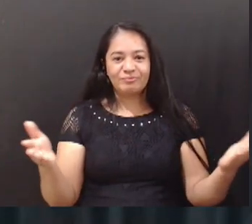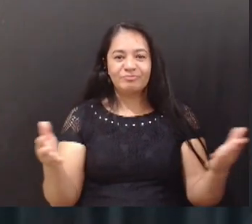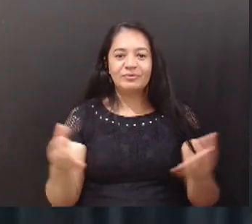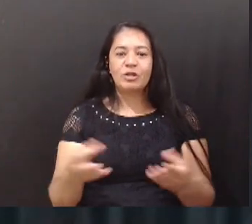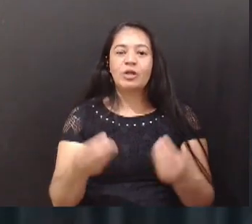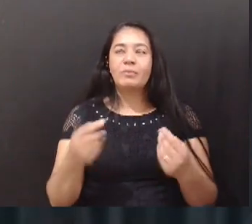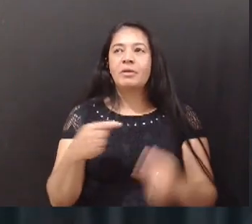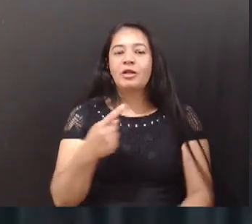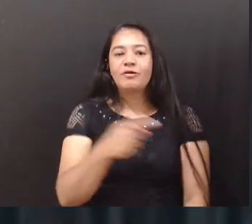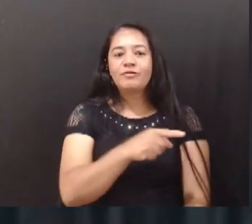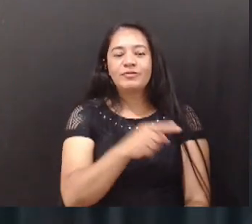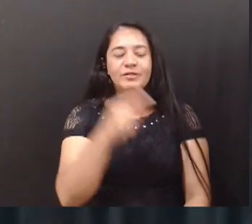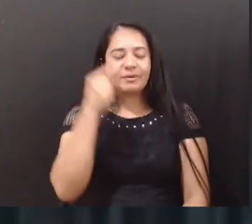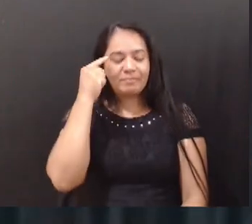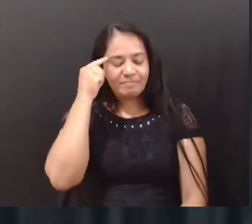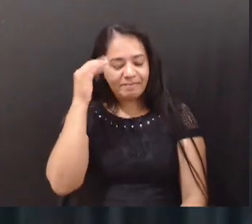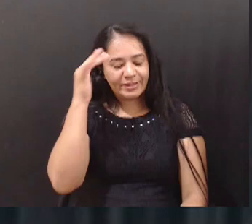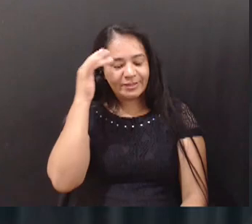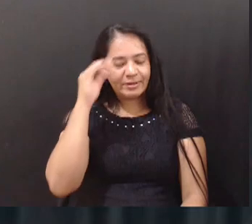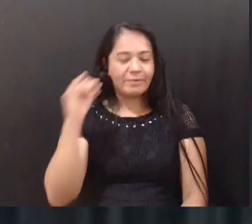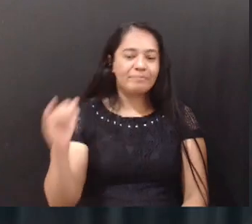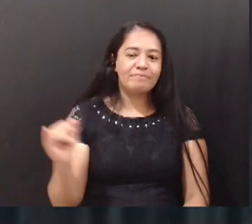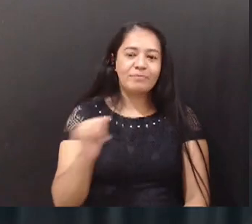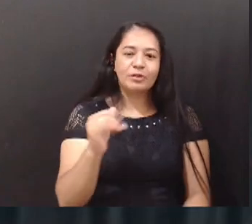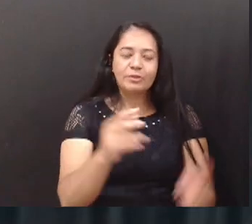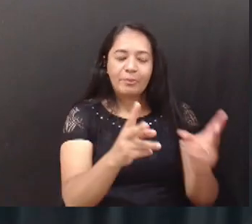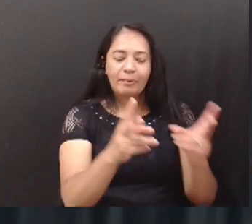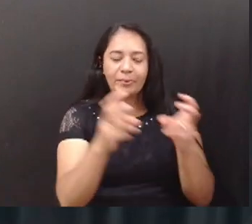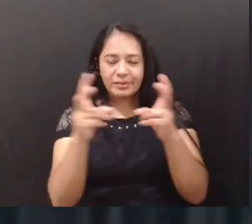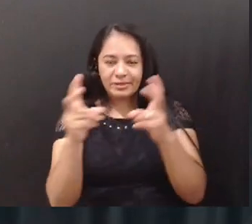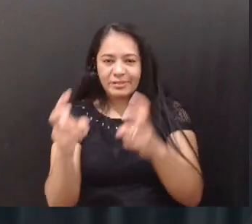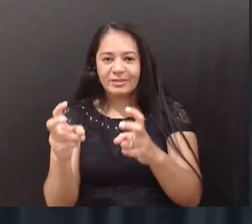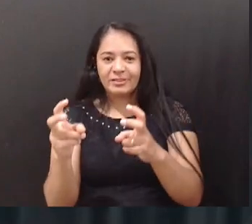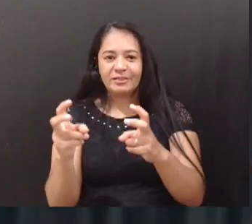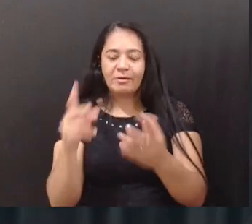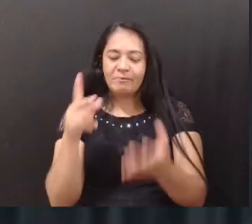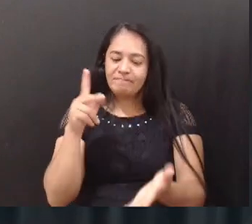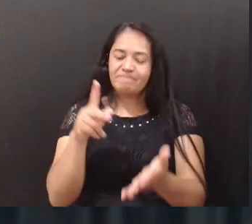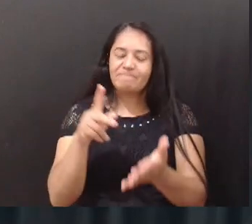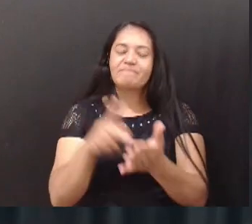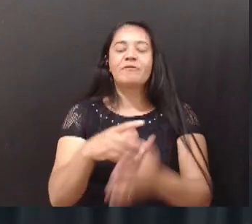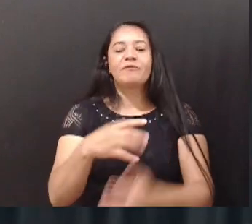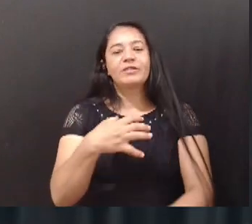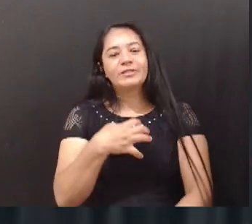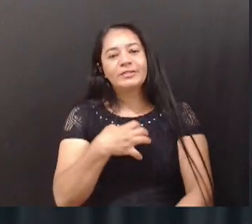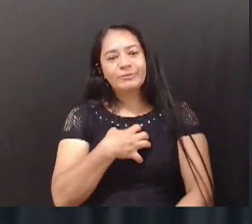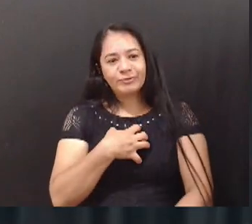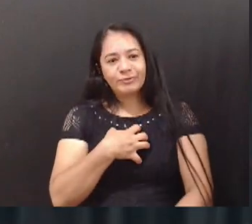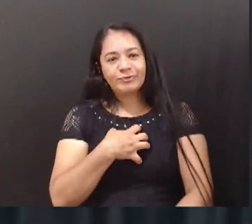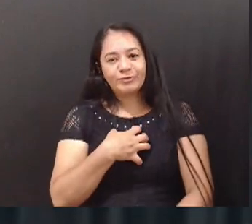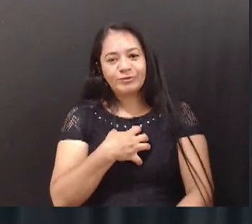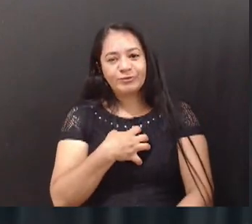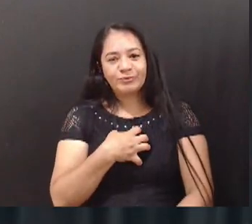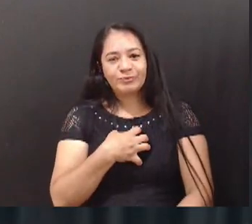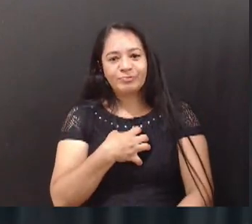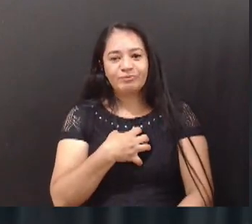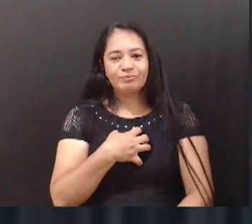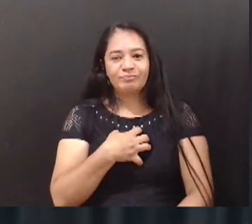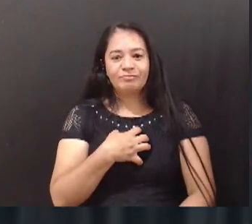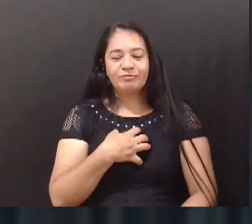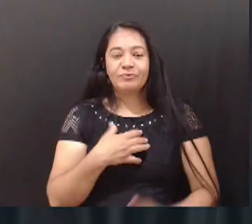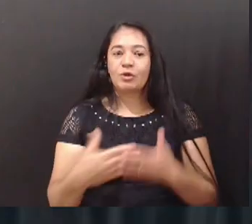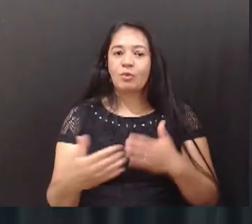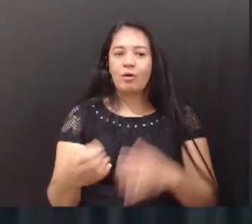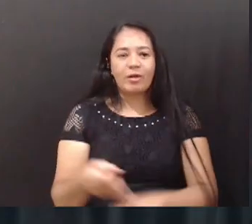pensarem. É importante pensar, identificar, validar, sentir. E qualquer emoção, porque a gente